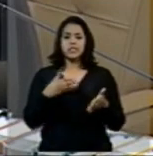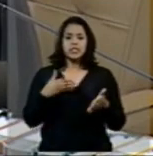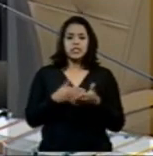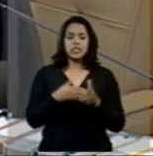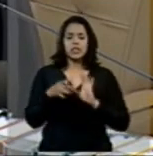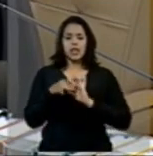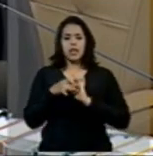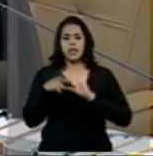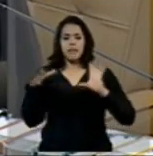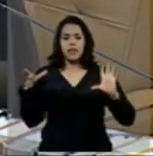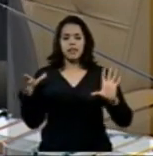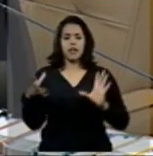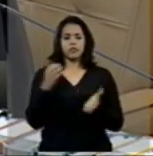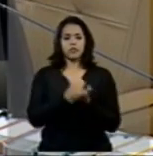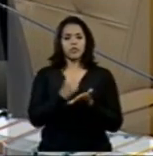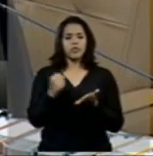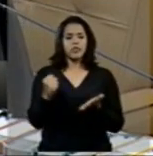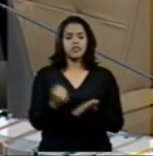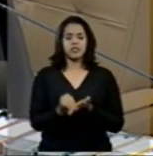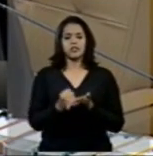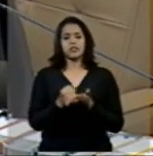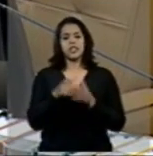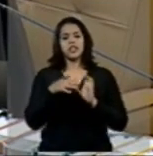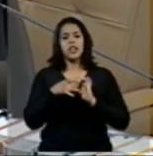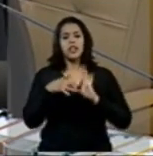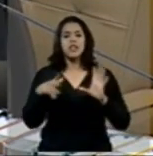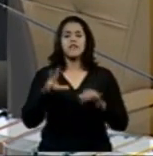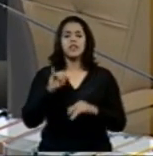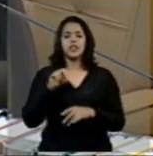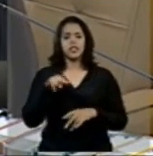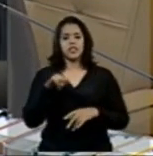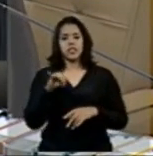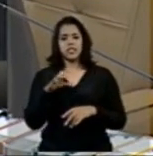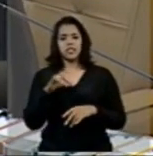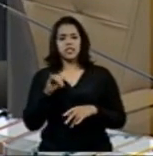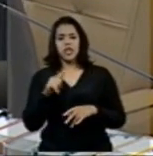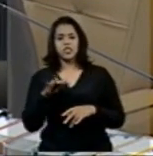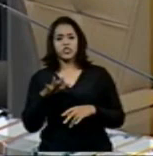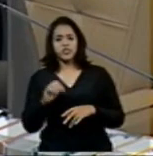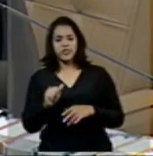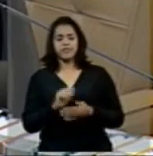da liberdade da contratação, da livre iniciativa